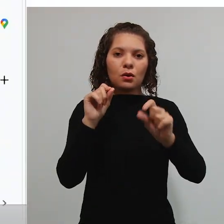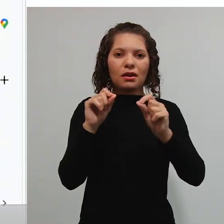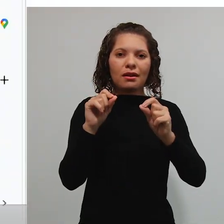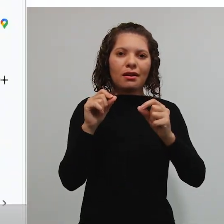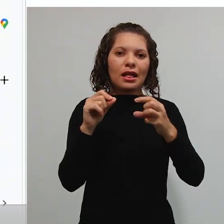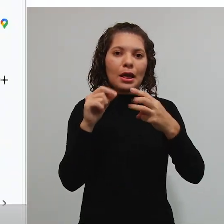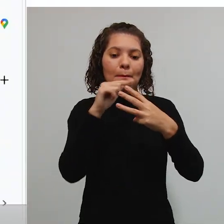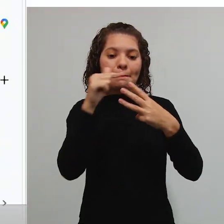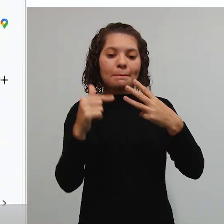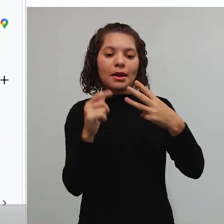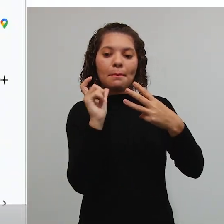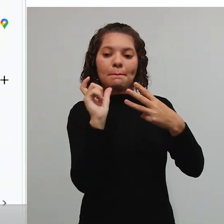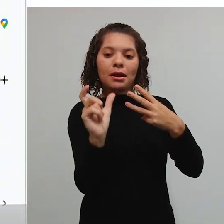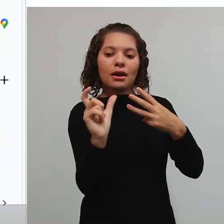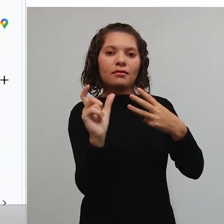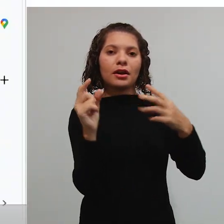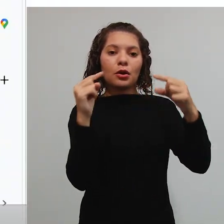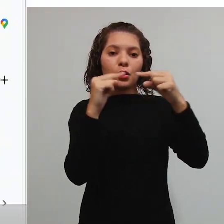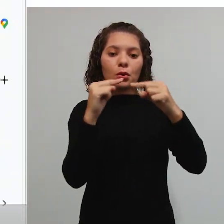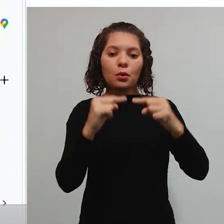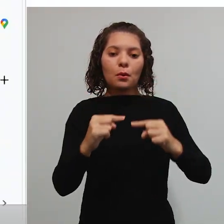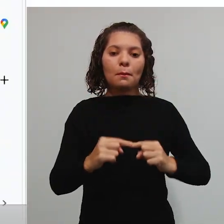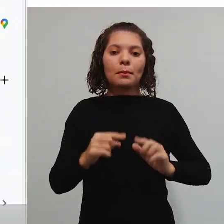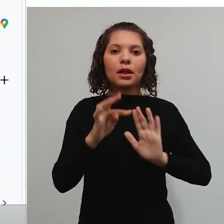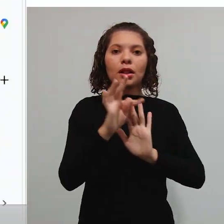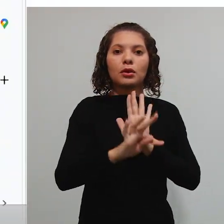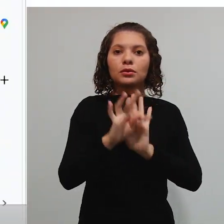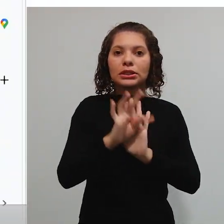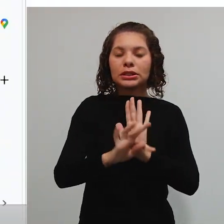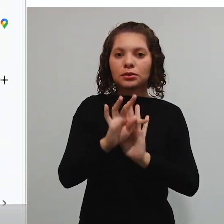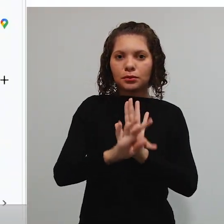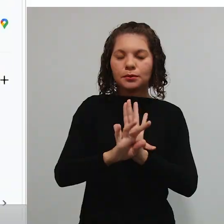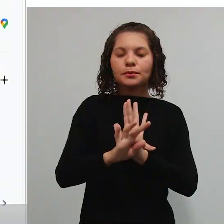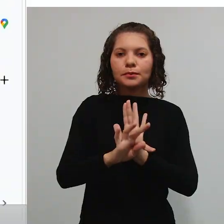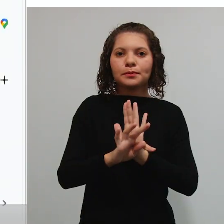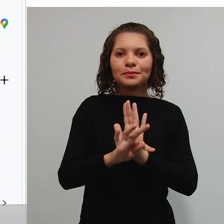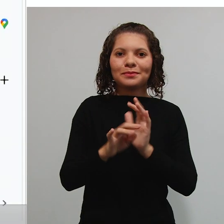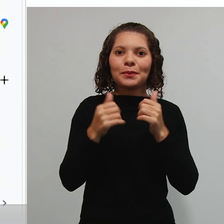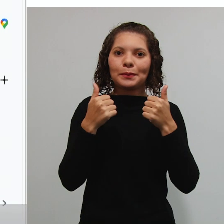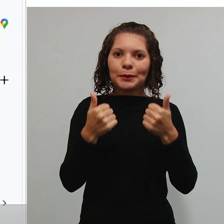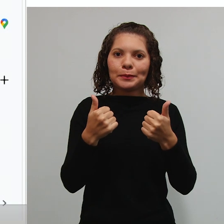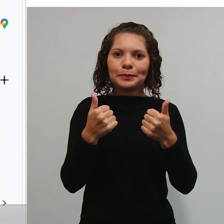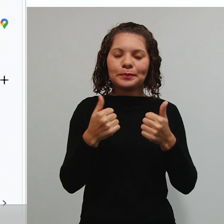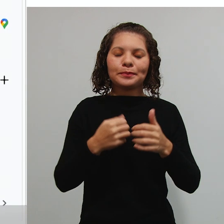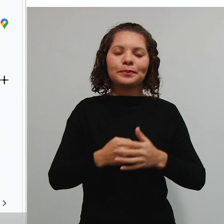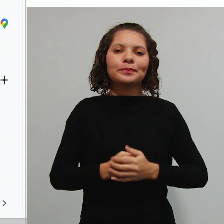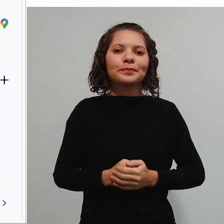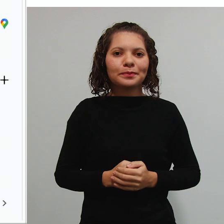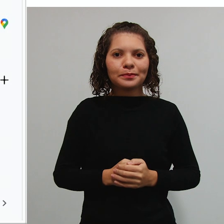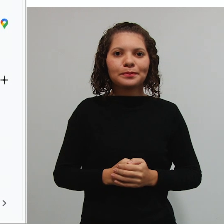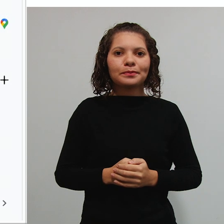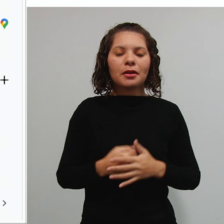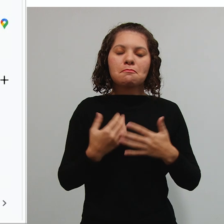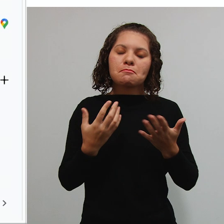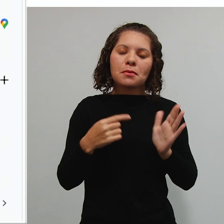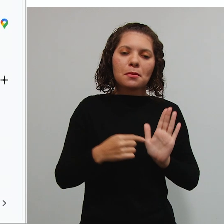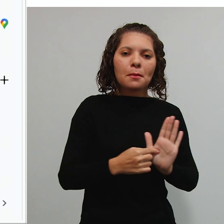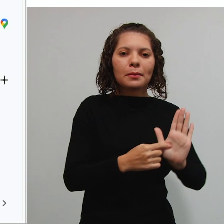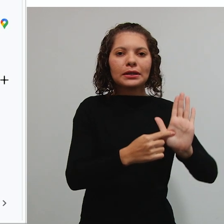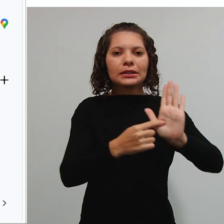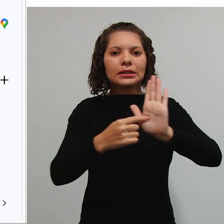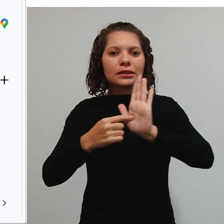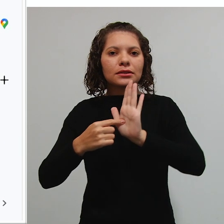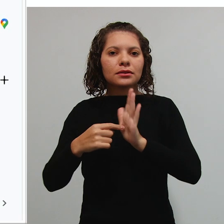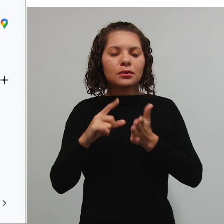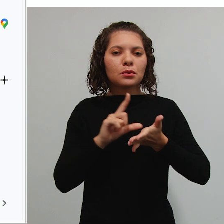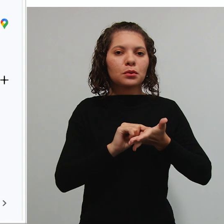3 palavras que reforcem ou tenham relação direta com o seu trabalho, tá? Então, a apresentação